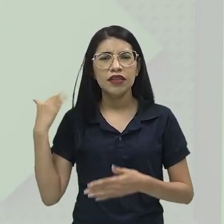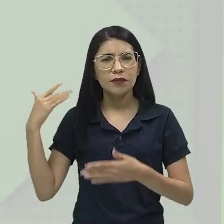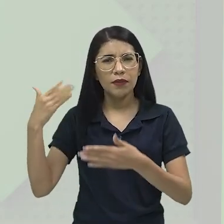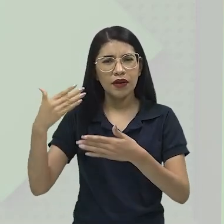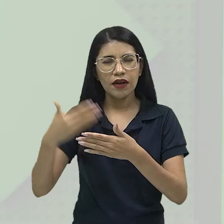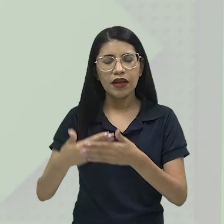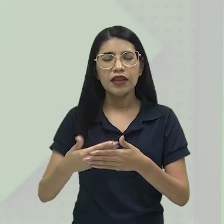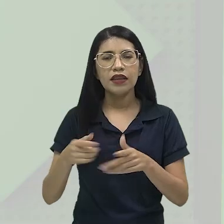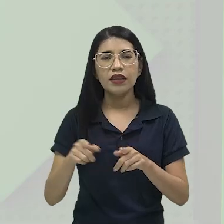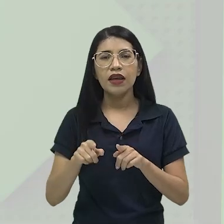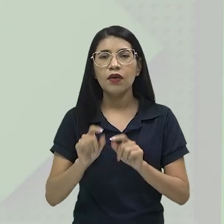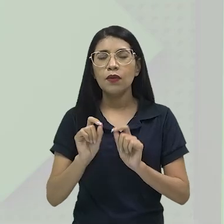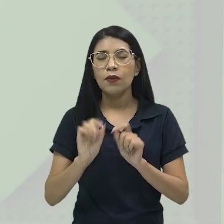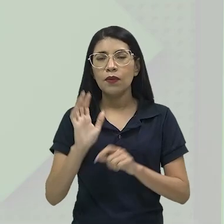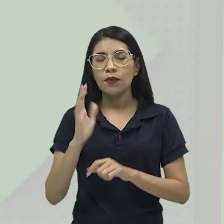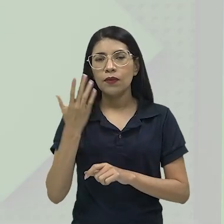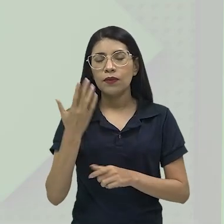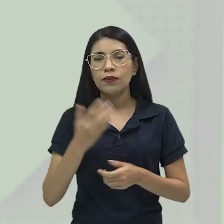depois, houve